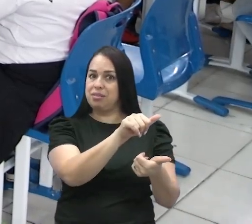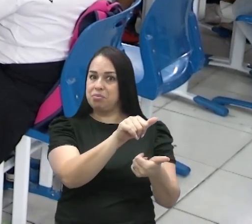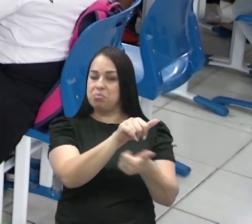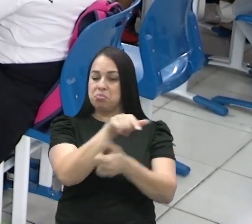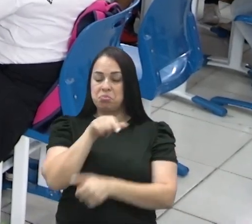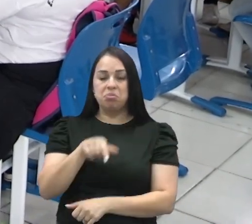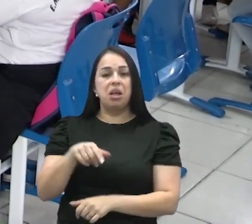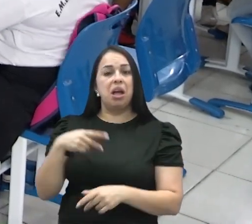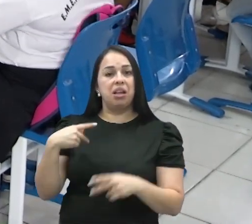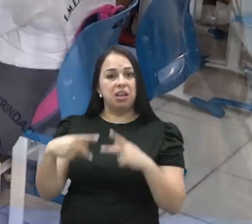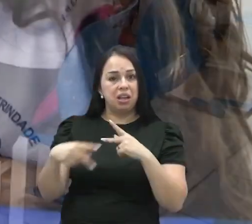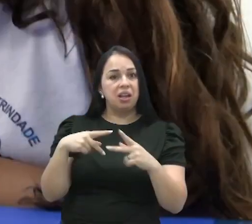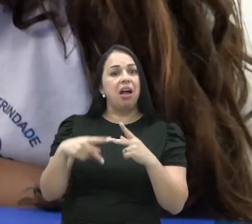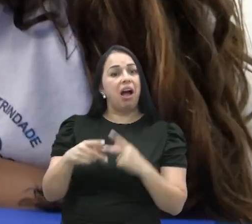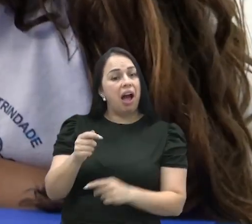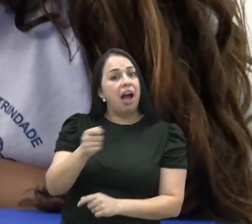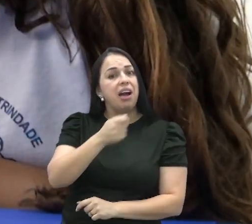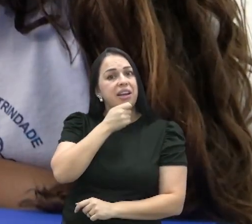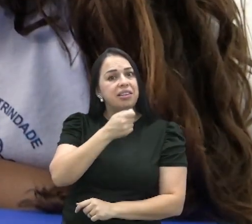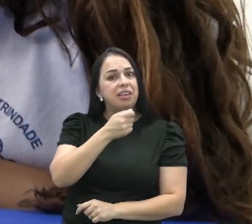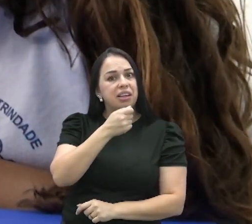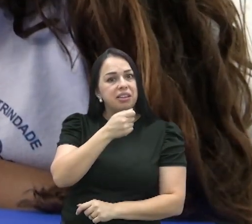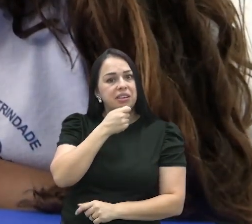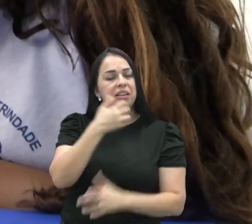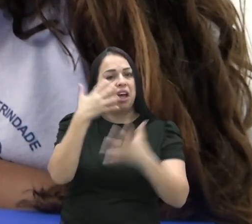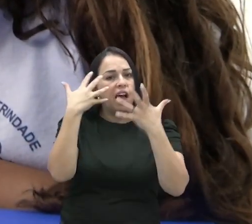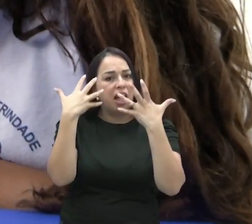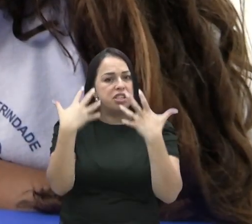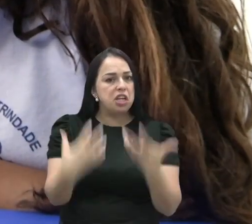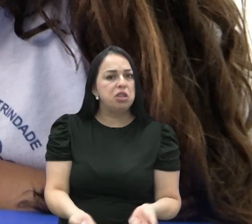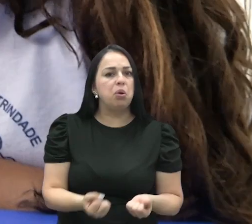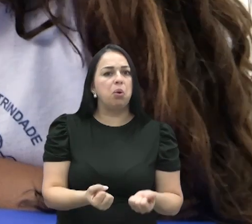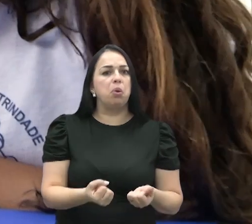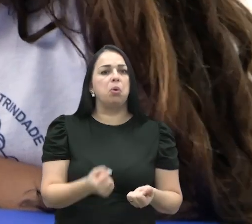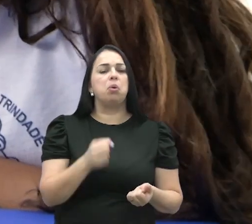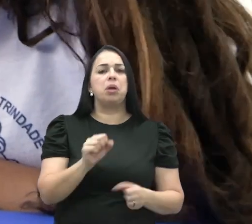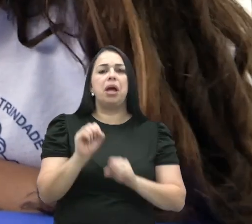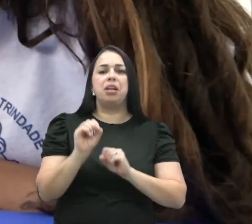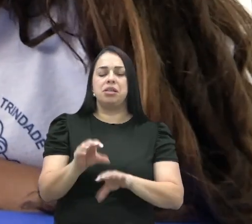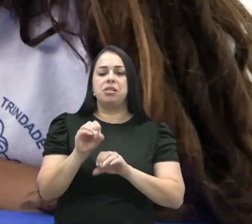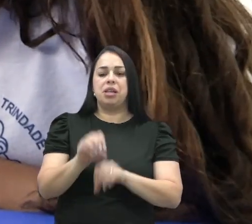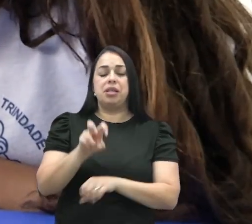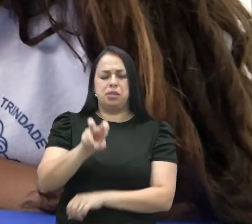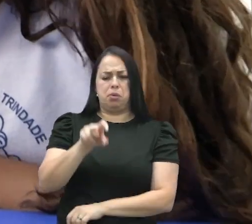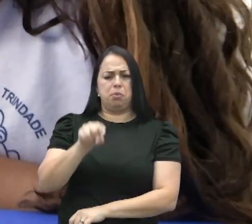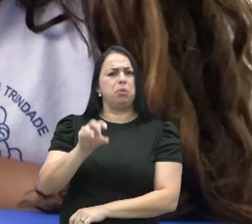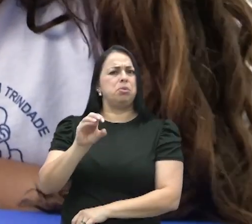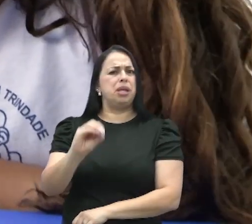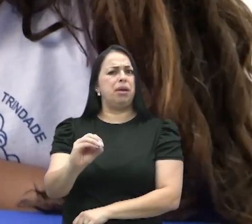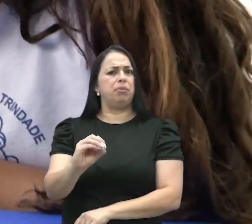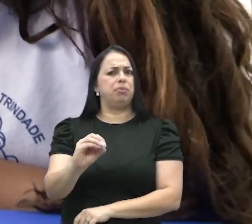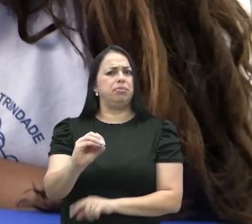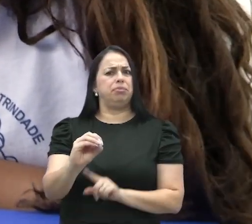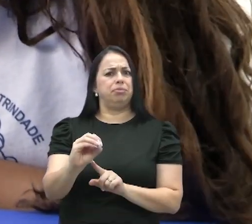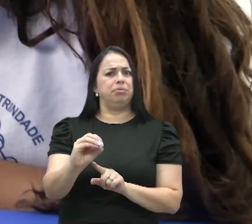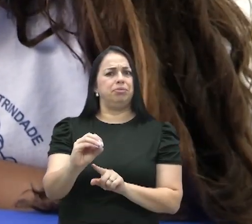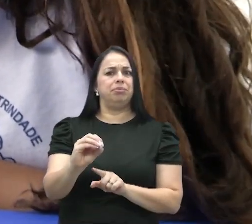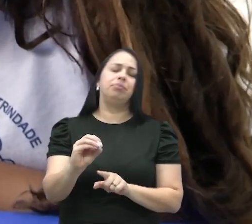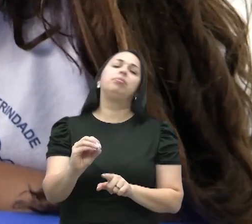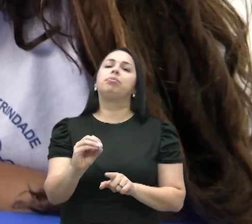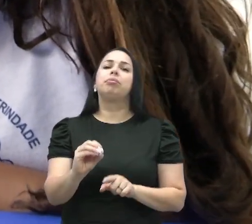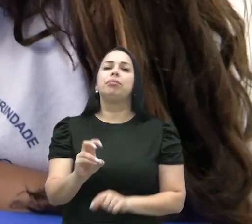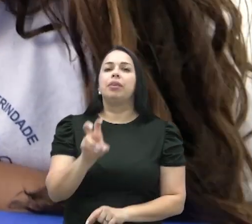das Cidades Educadoras. O município ainda adotou um modelo de ensino conhecido como Educação